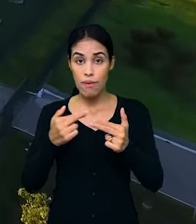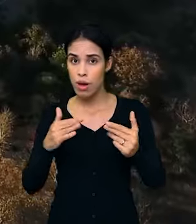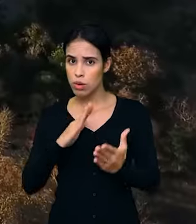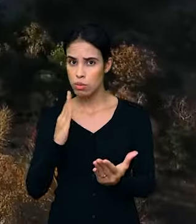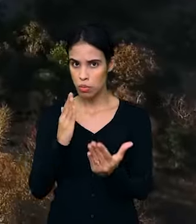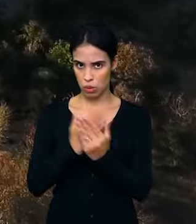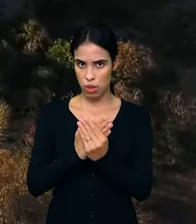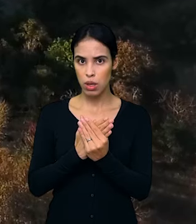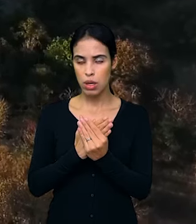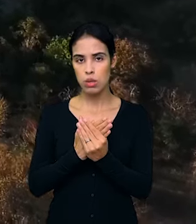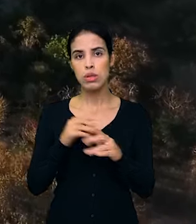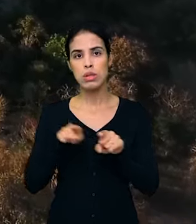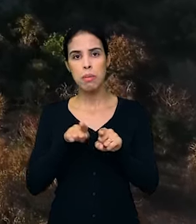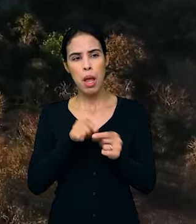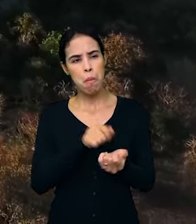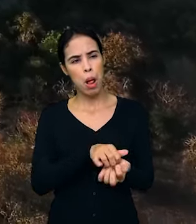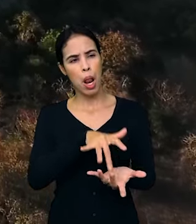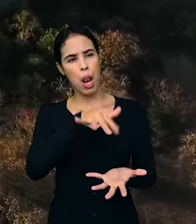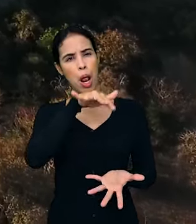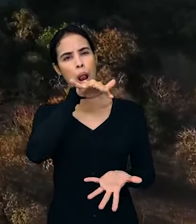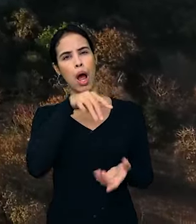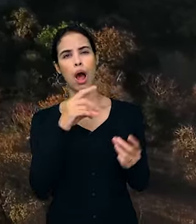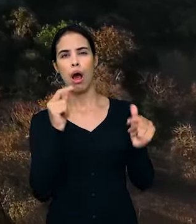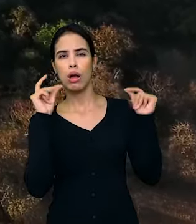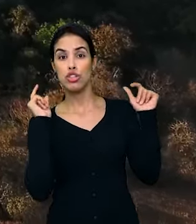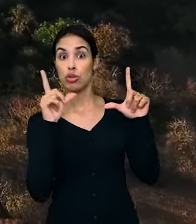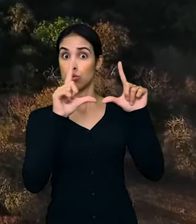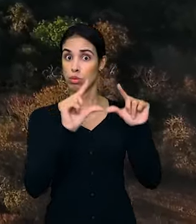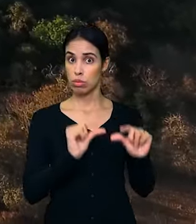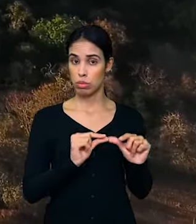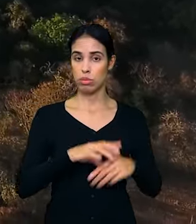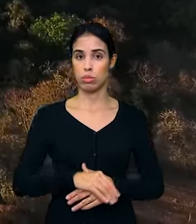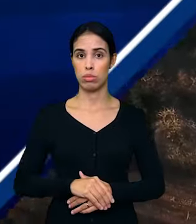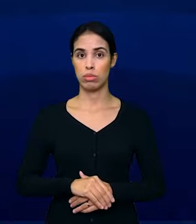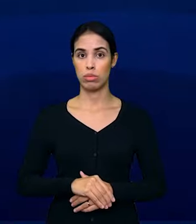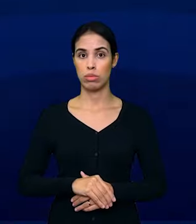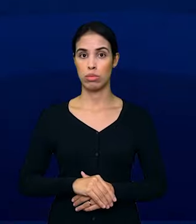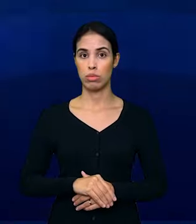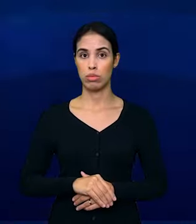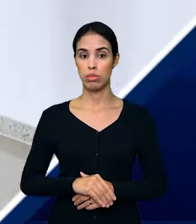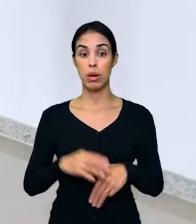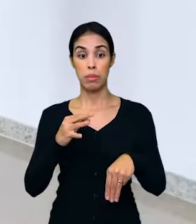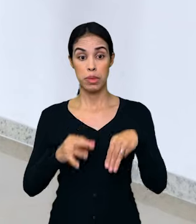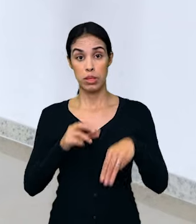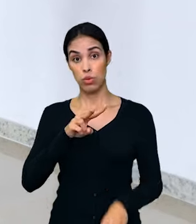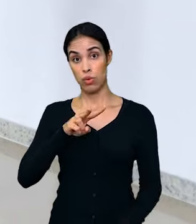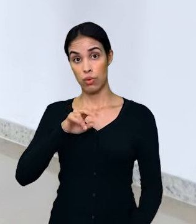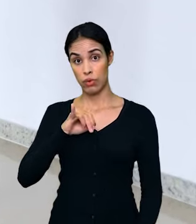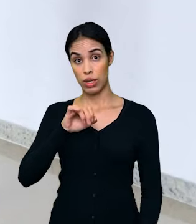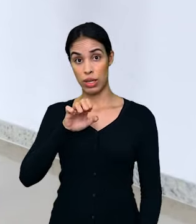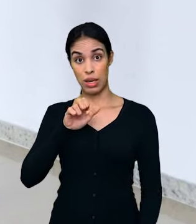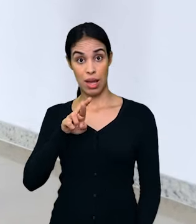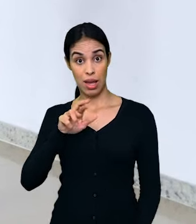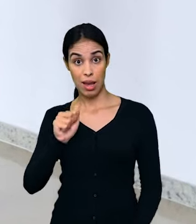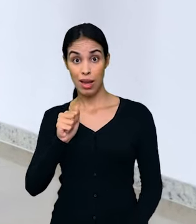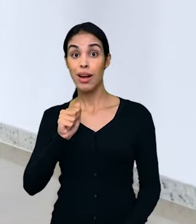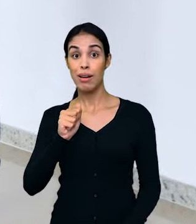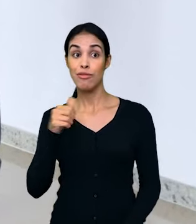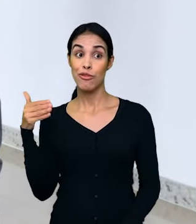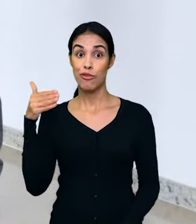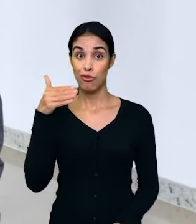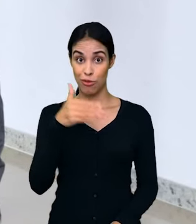eficiente dos casos recebidos e na redução do acervo pendente de julgamento. O ministro Vieira de Mello Filho